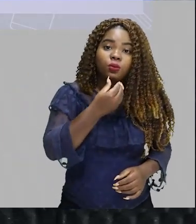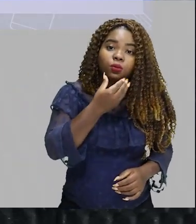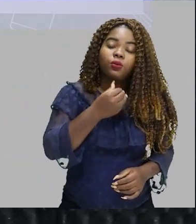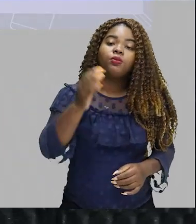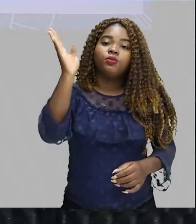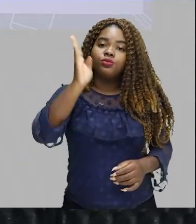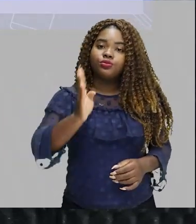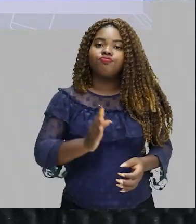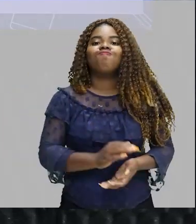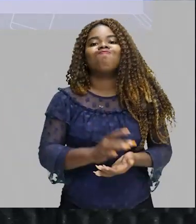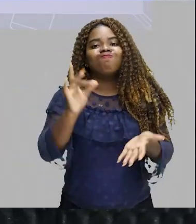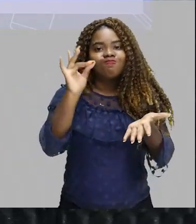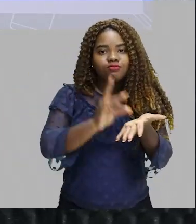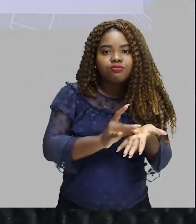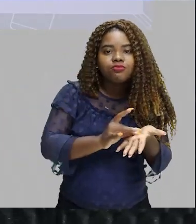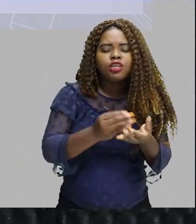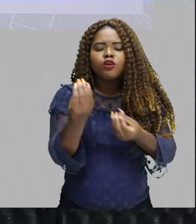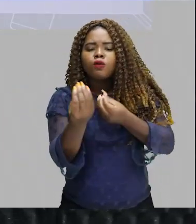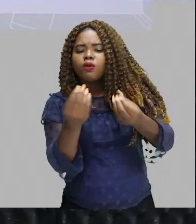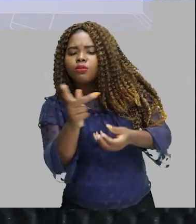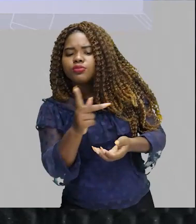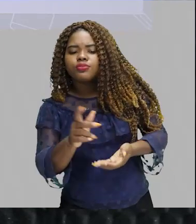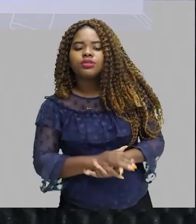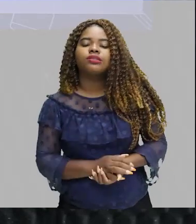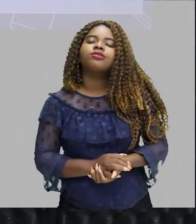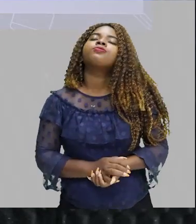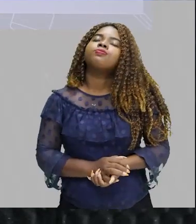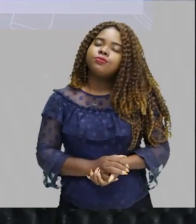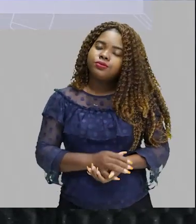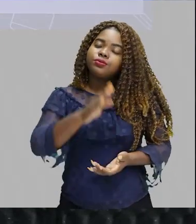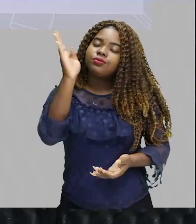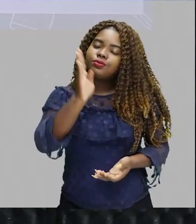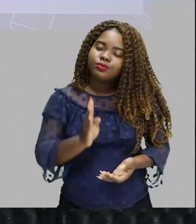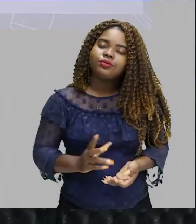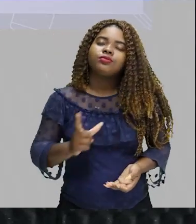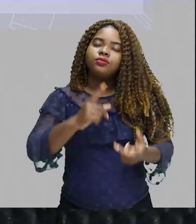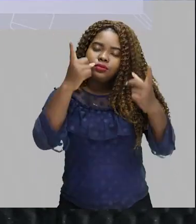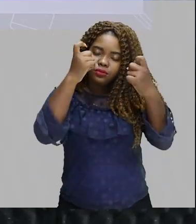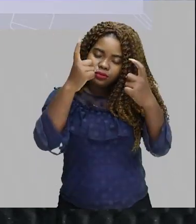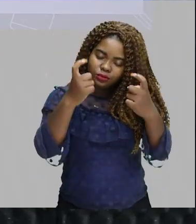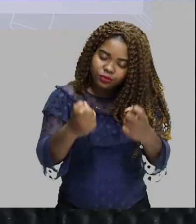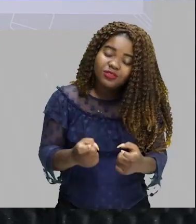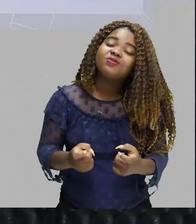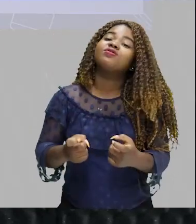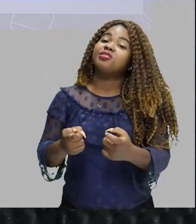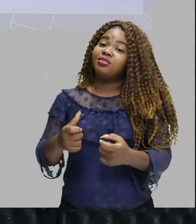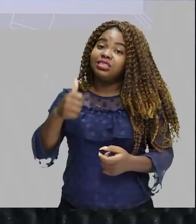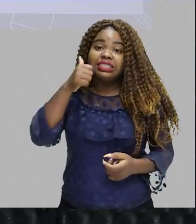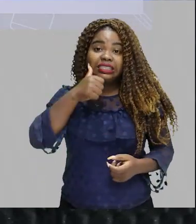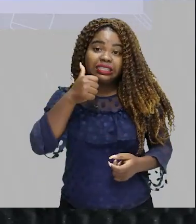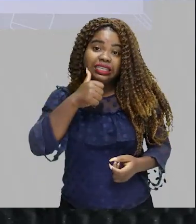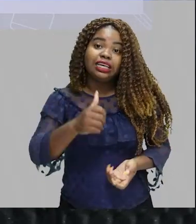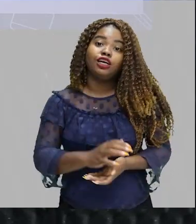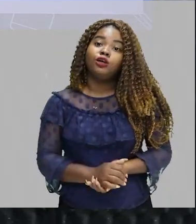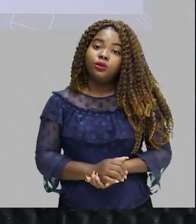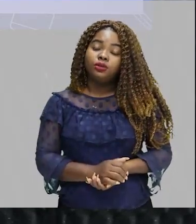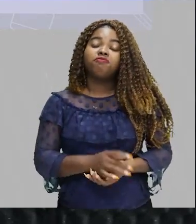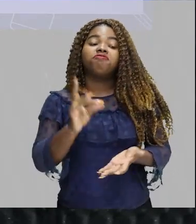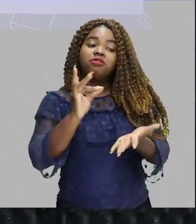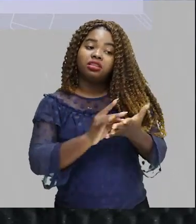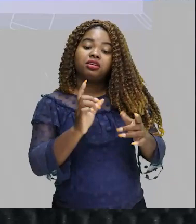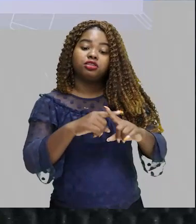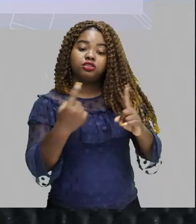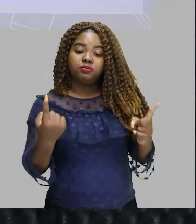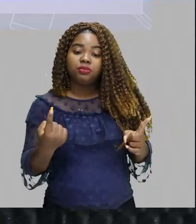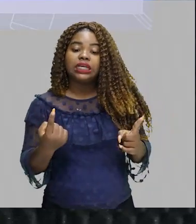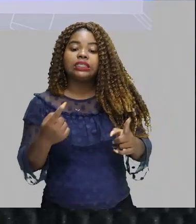fato. Como assim, Marcos? A gente tem ainda no Brasil, infelizmente, uma grande quantidade de violência contra a mulher. É verdade, galera, tá? Mas, em